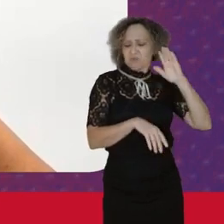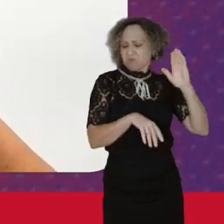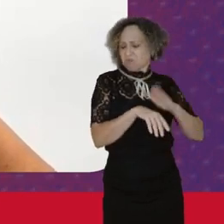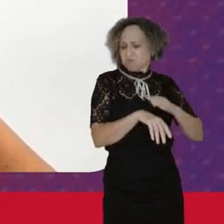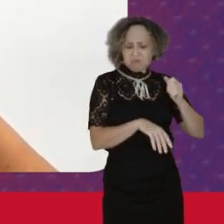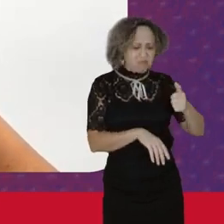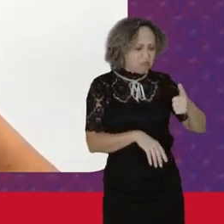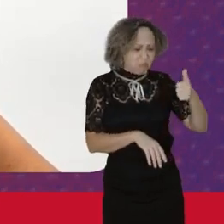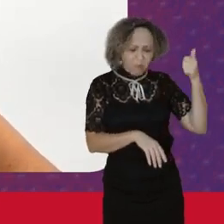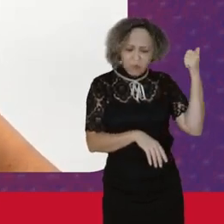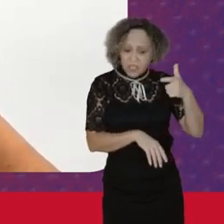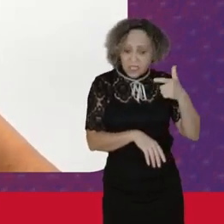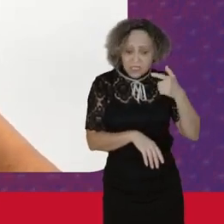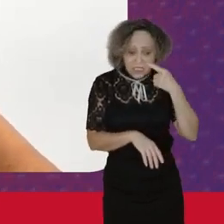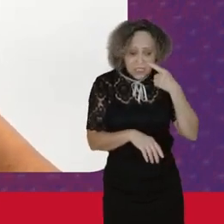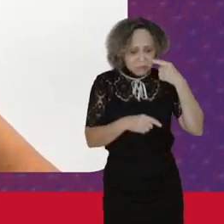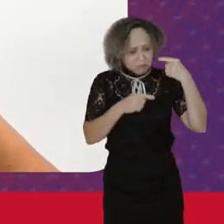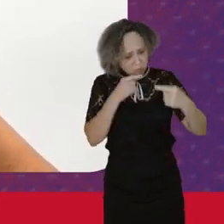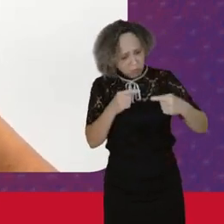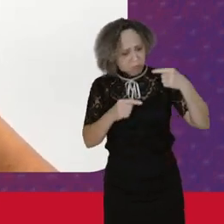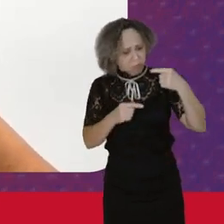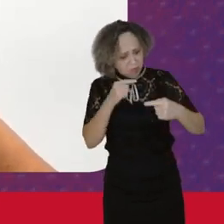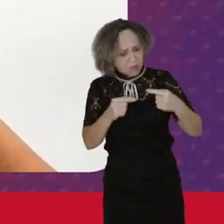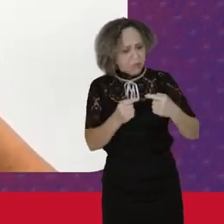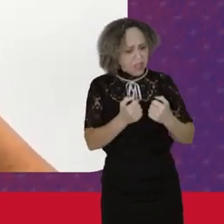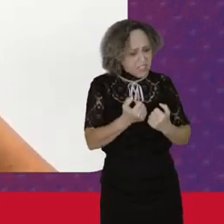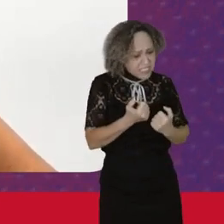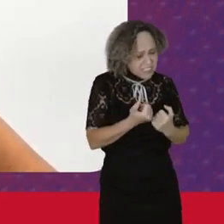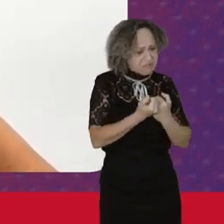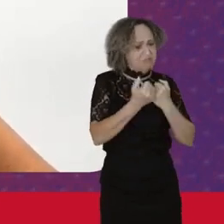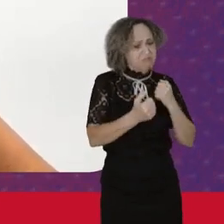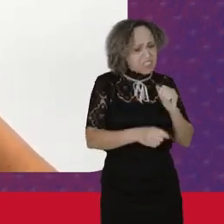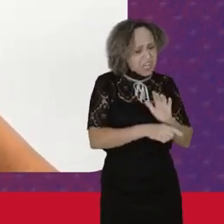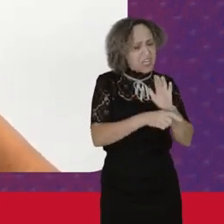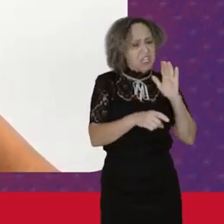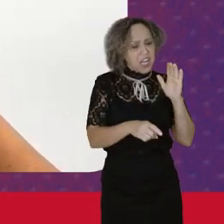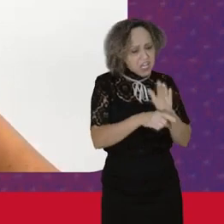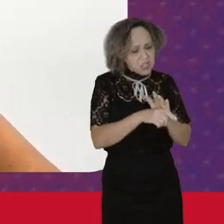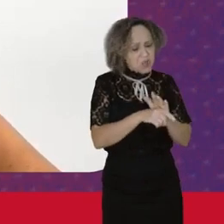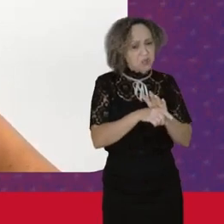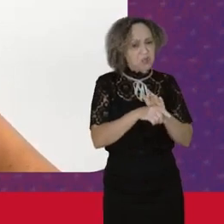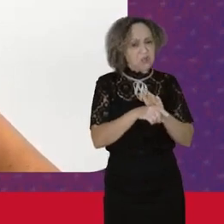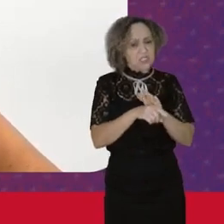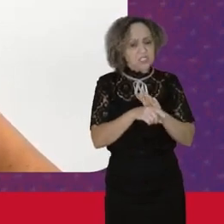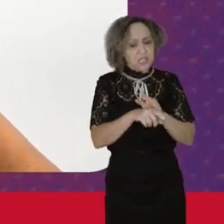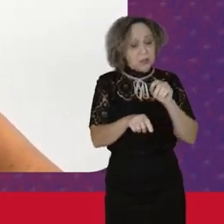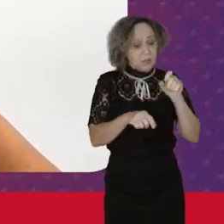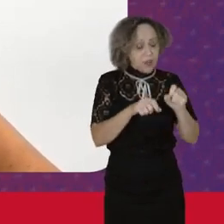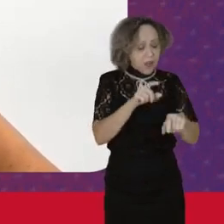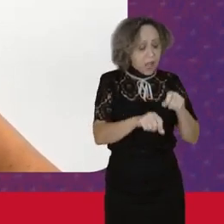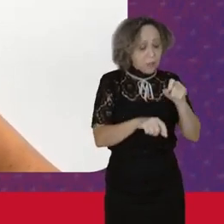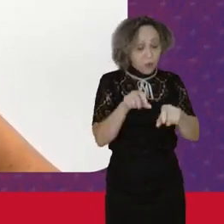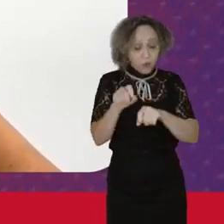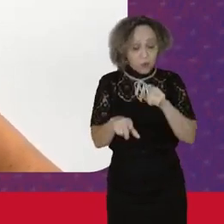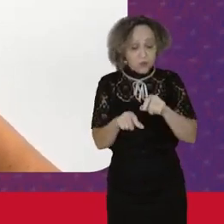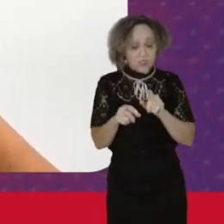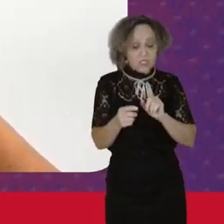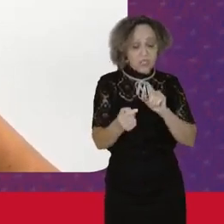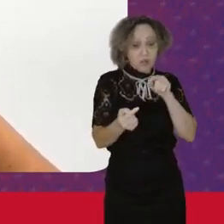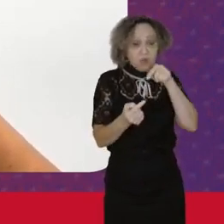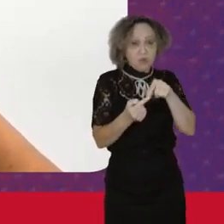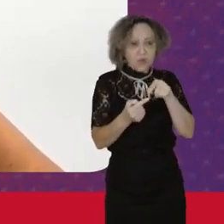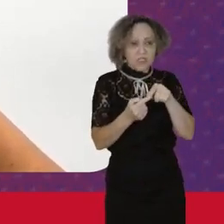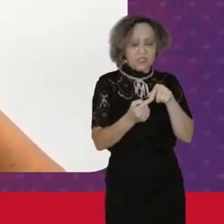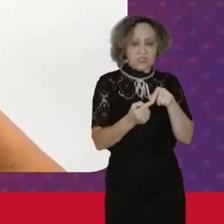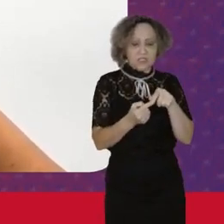da agroecologia, para o desenvolvimento e para a transição agroecológica. Então, a gente tem percebido isso ao acompanharmos,